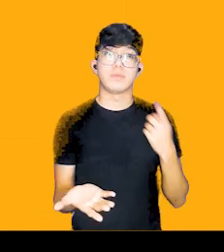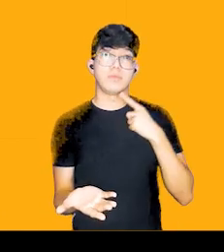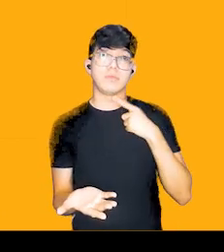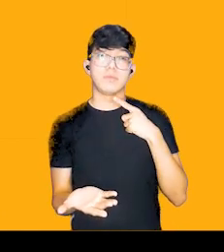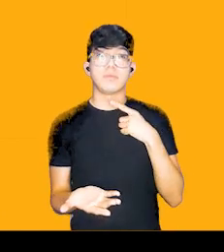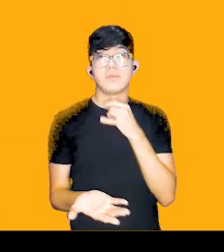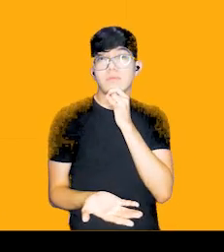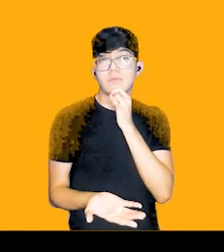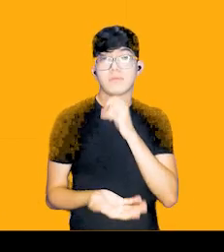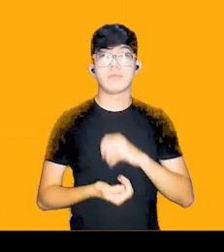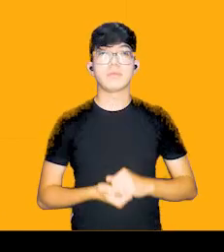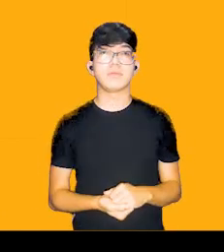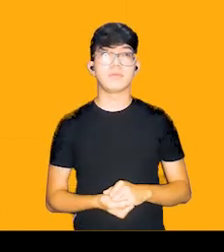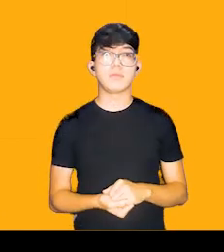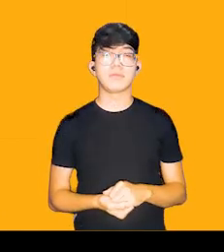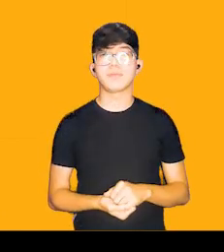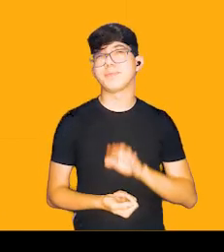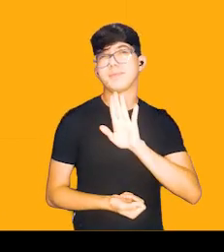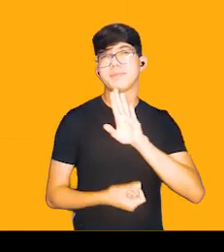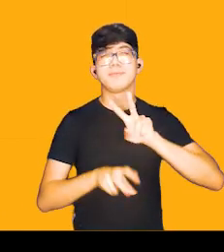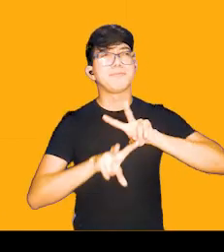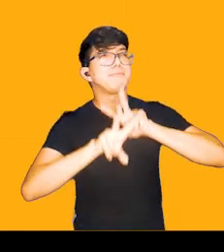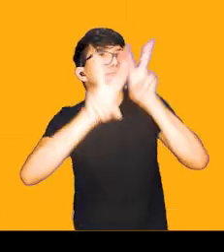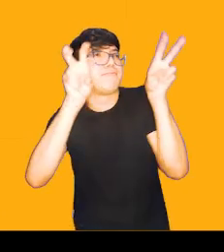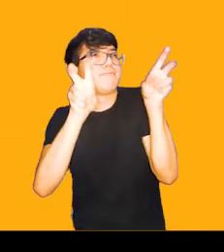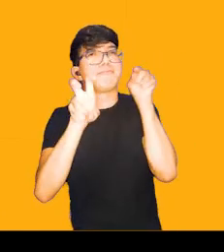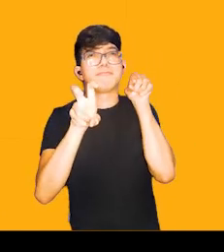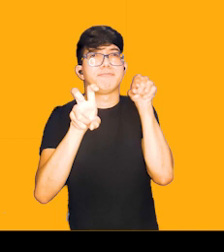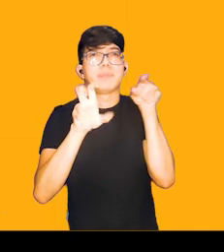que faz o seu ensaio fotográfico, né?